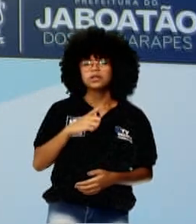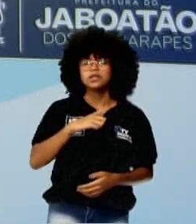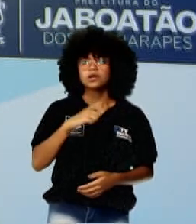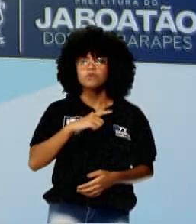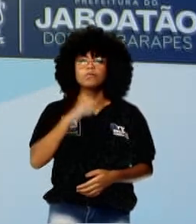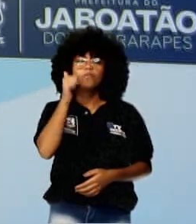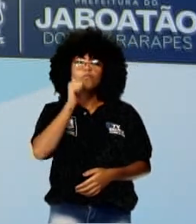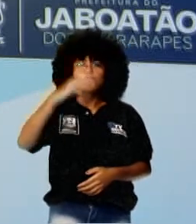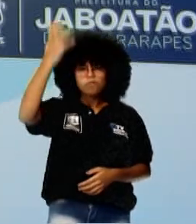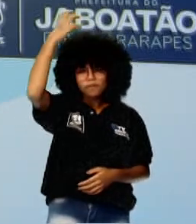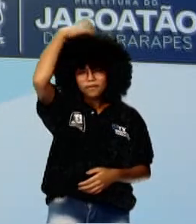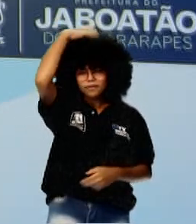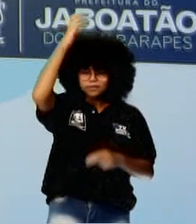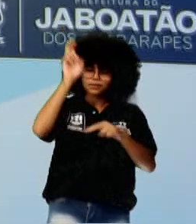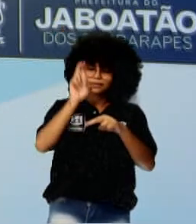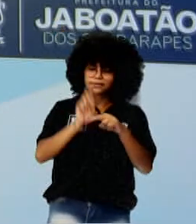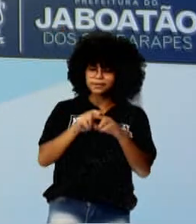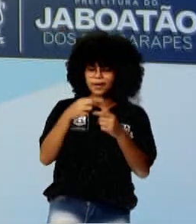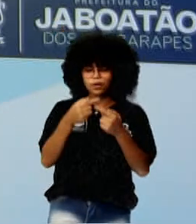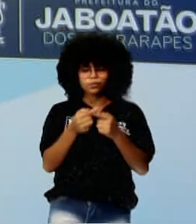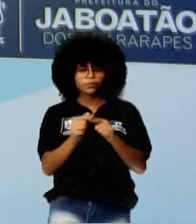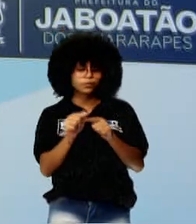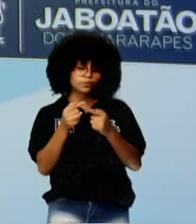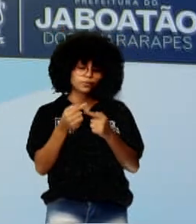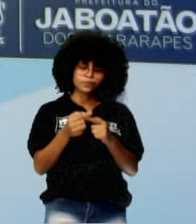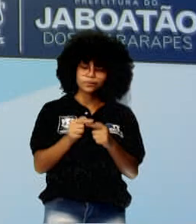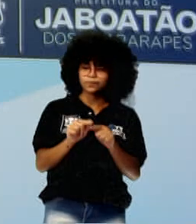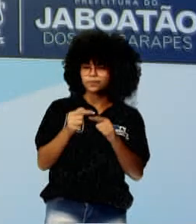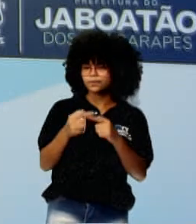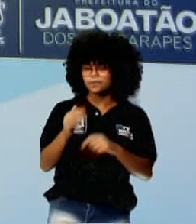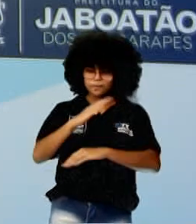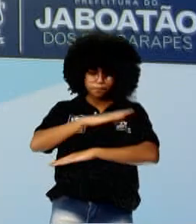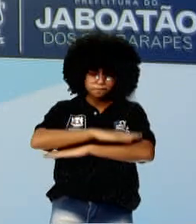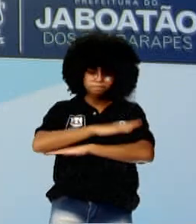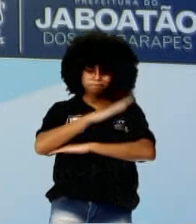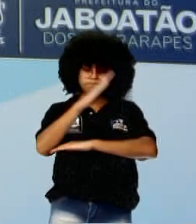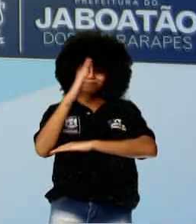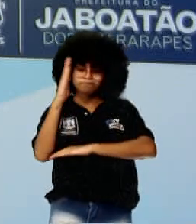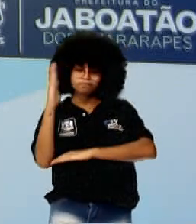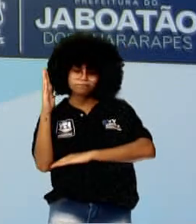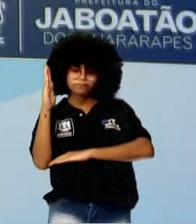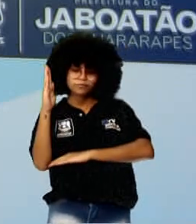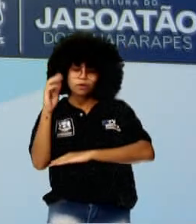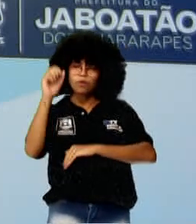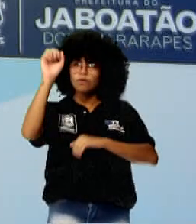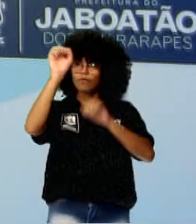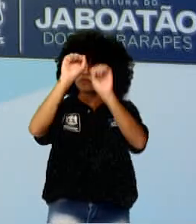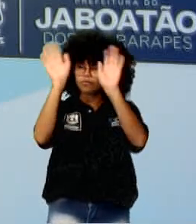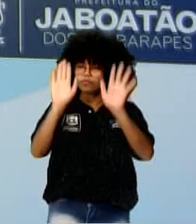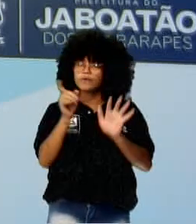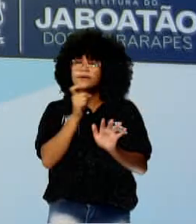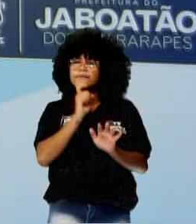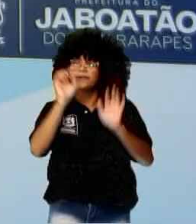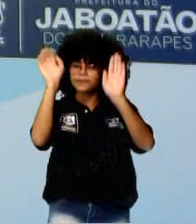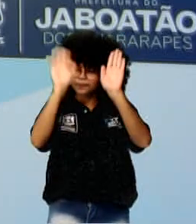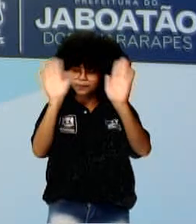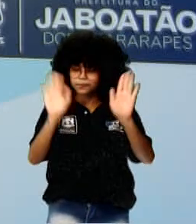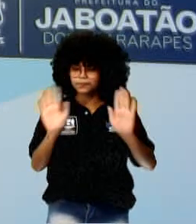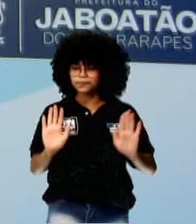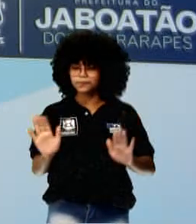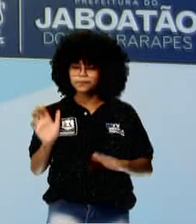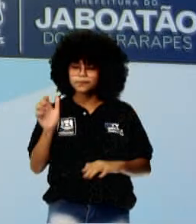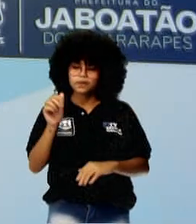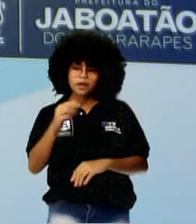rainha estava sentada, costurando à beira de uma janela. Enquanto a neve caía lá fora, a rainha se